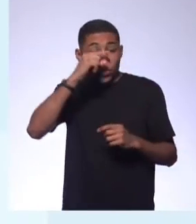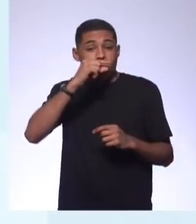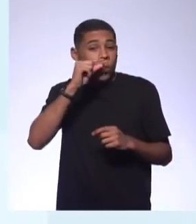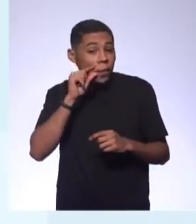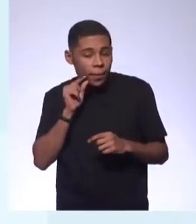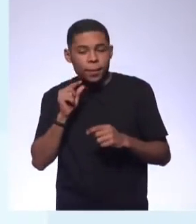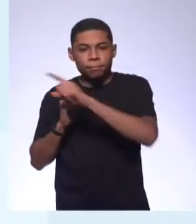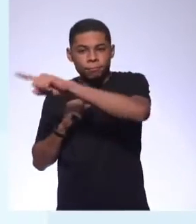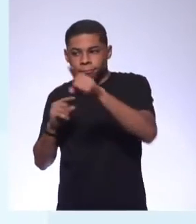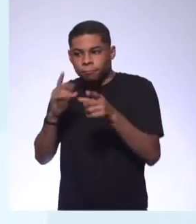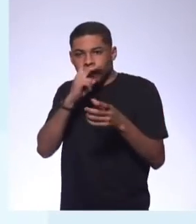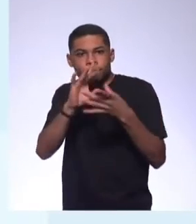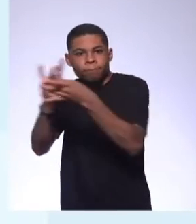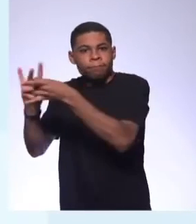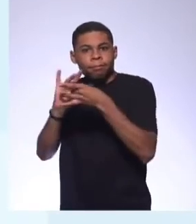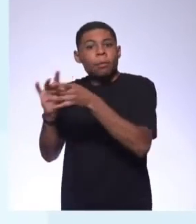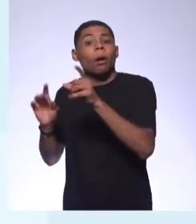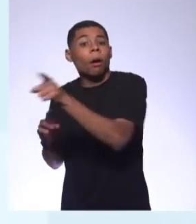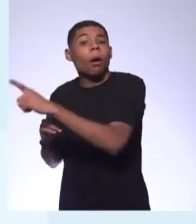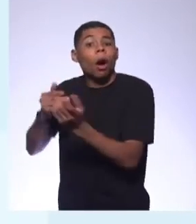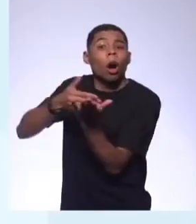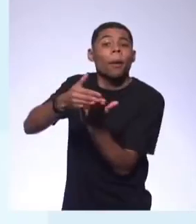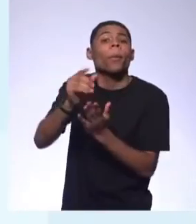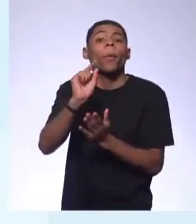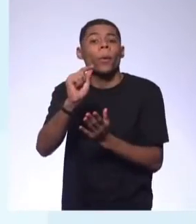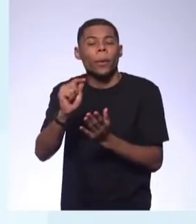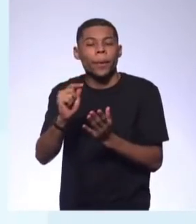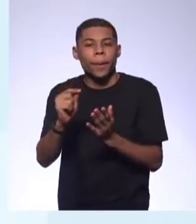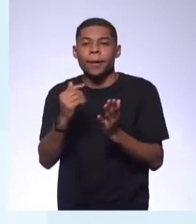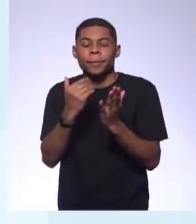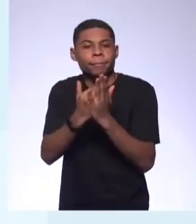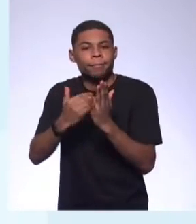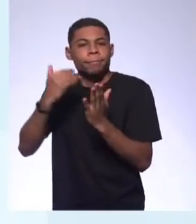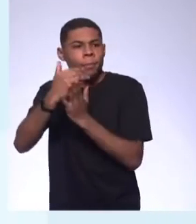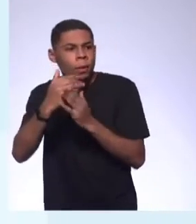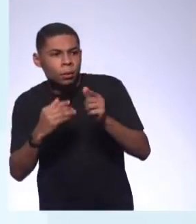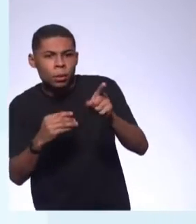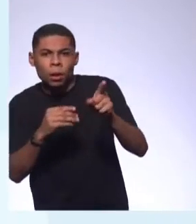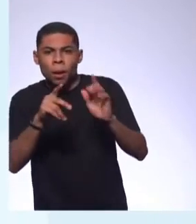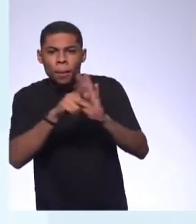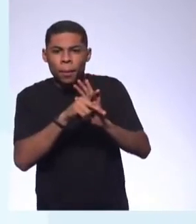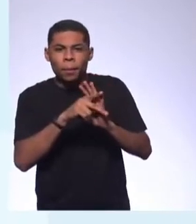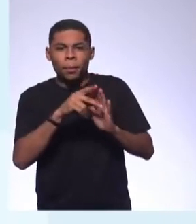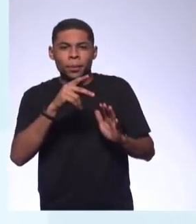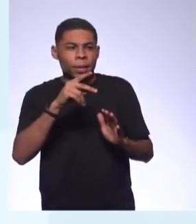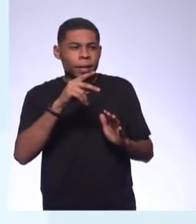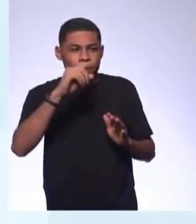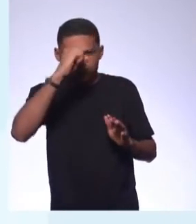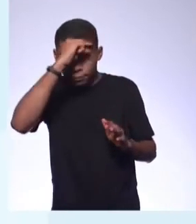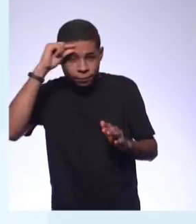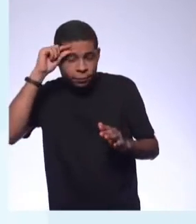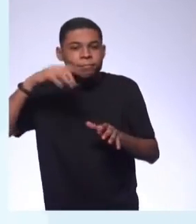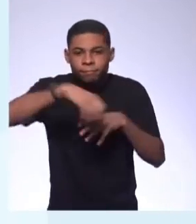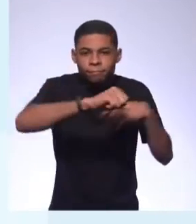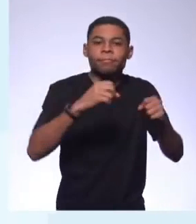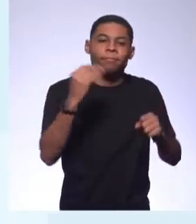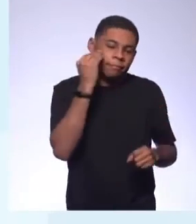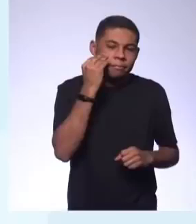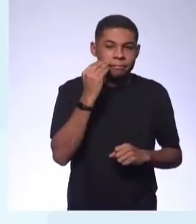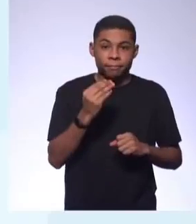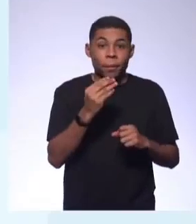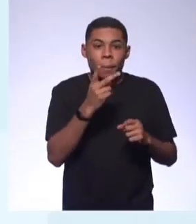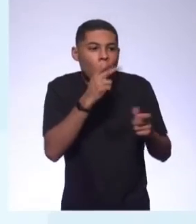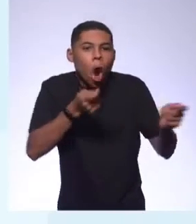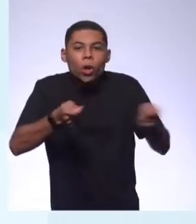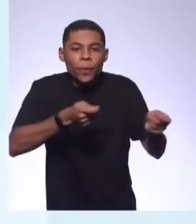você vai ver, eles vão adentrar no território sérvio e também vão controlar aquela região.